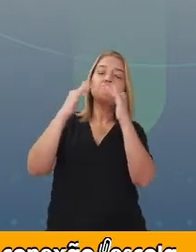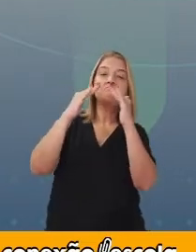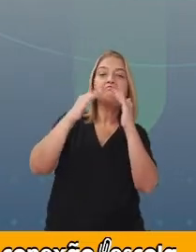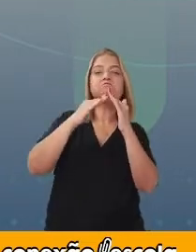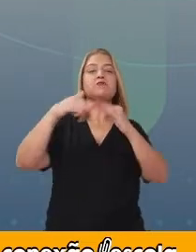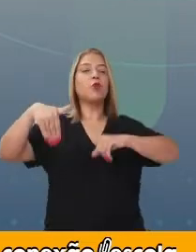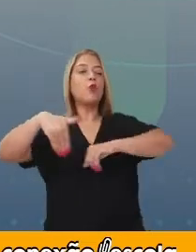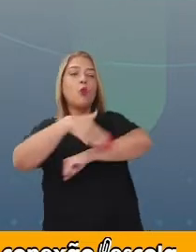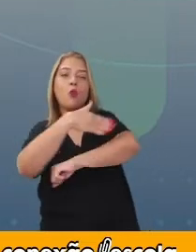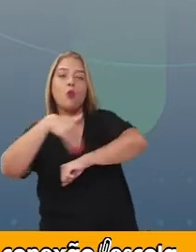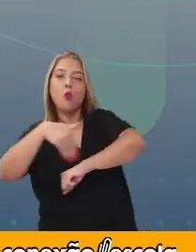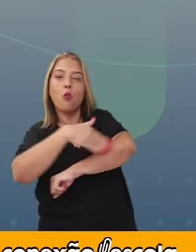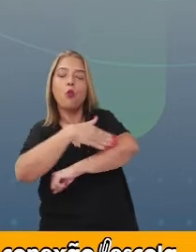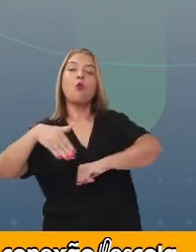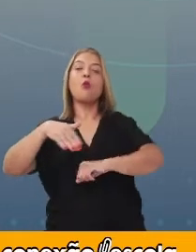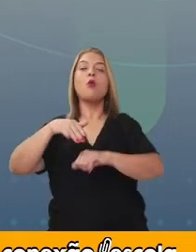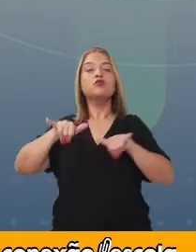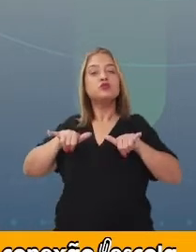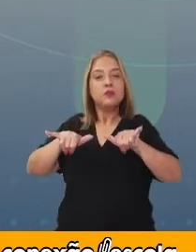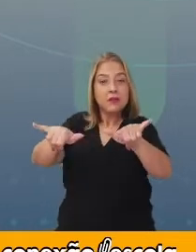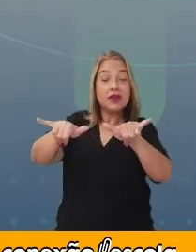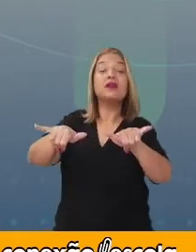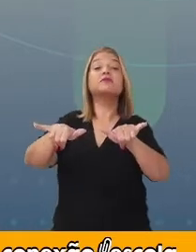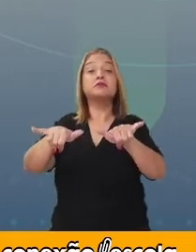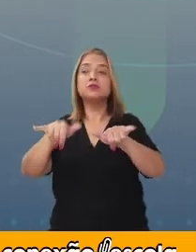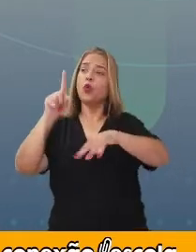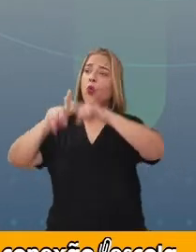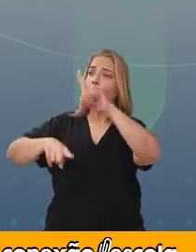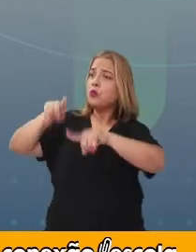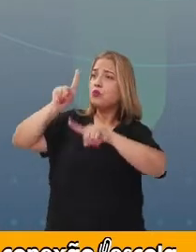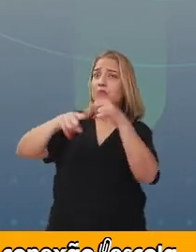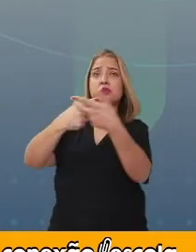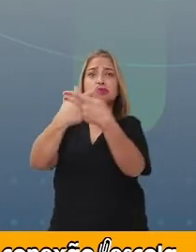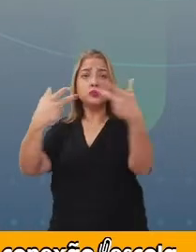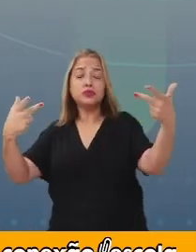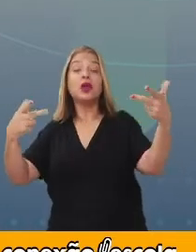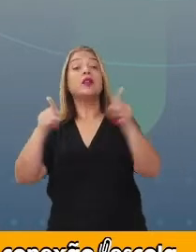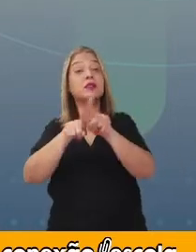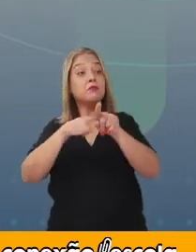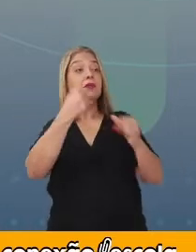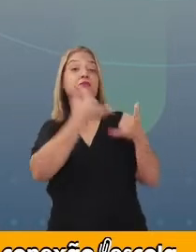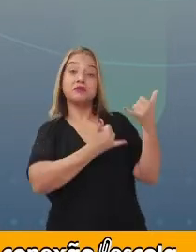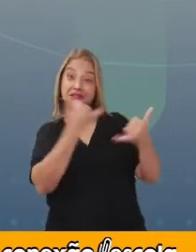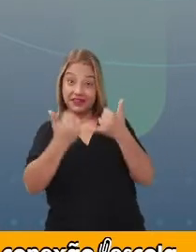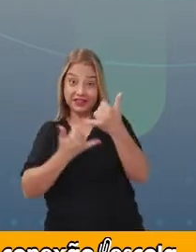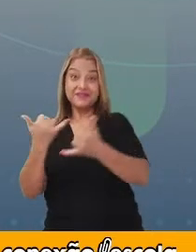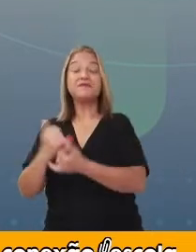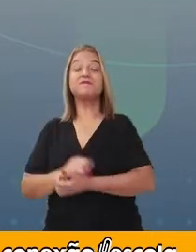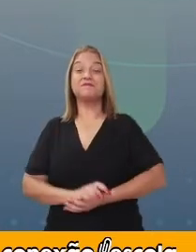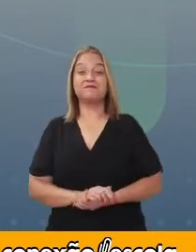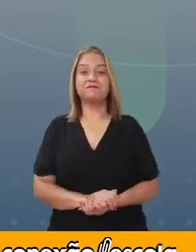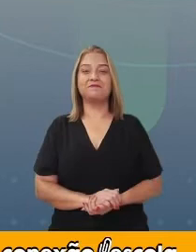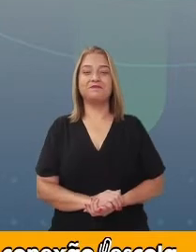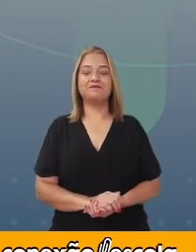na rua, no mercado, nos objetos e nas brincadeiras.